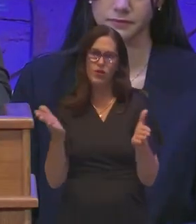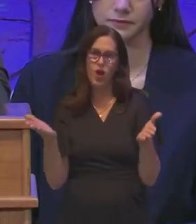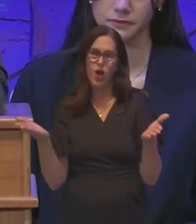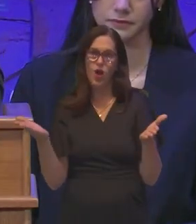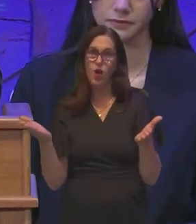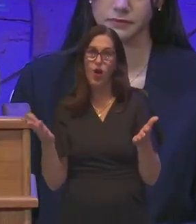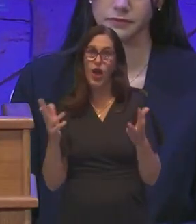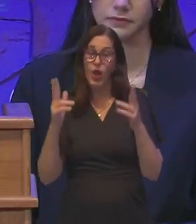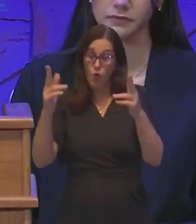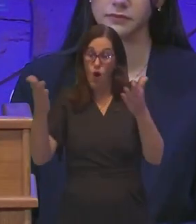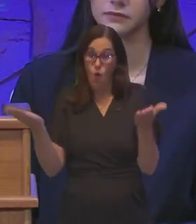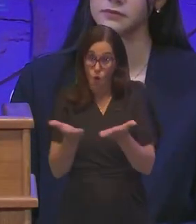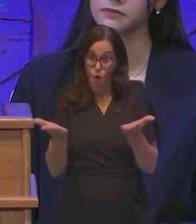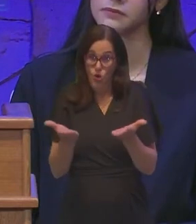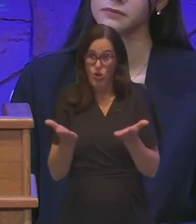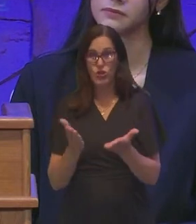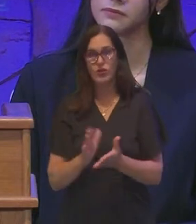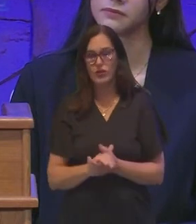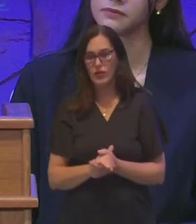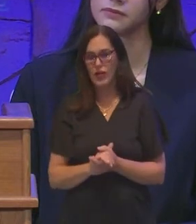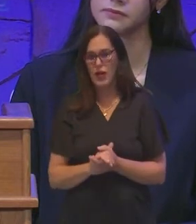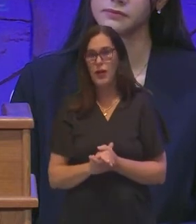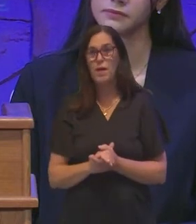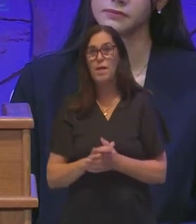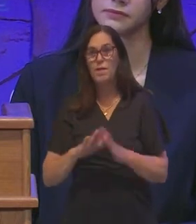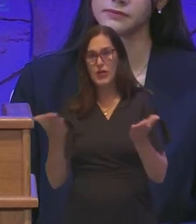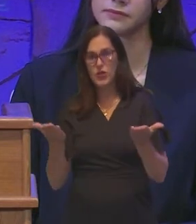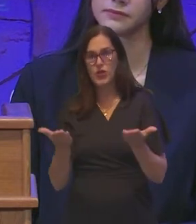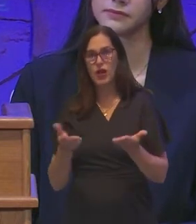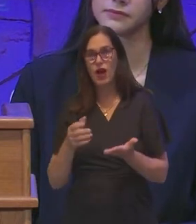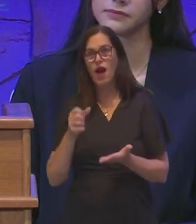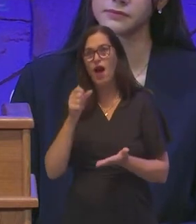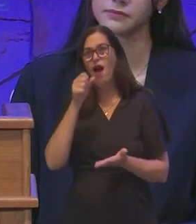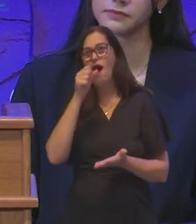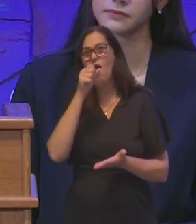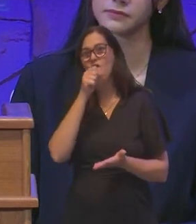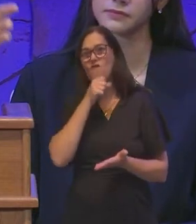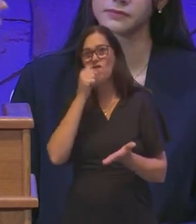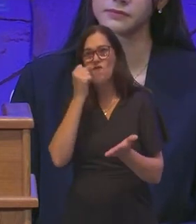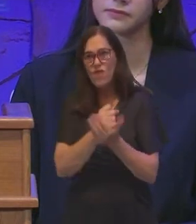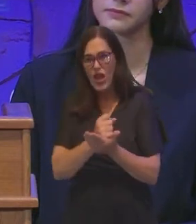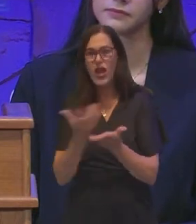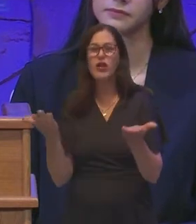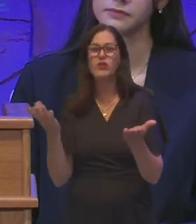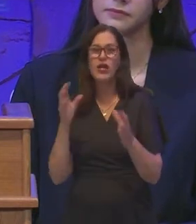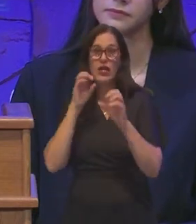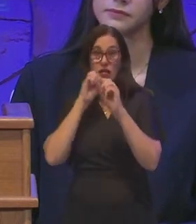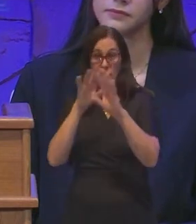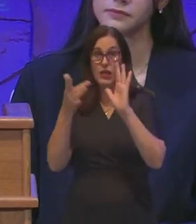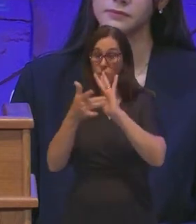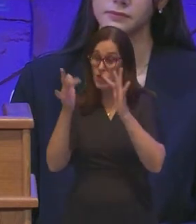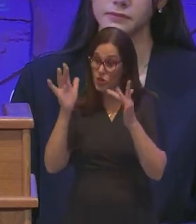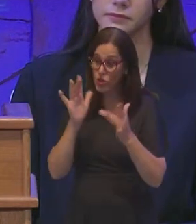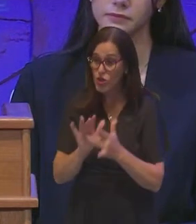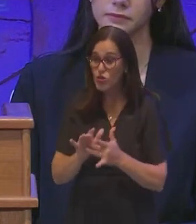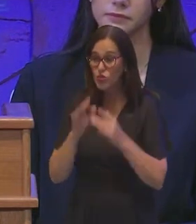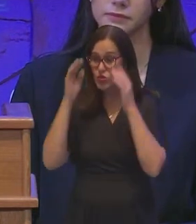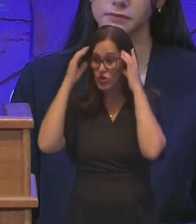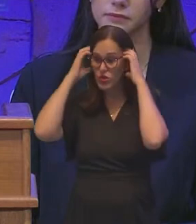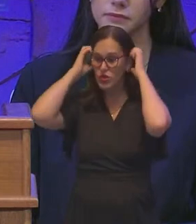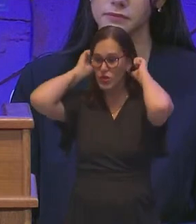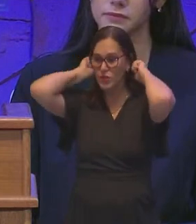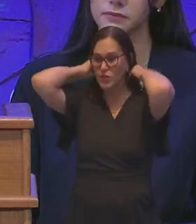nós temos, mas tinha a Escritura antiga, a Torá, os ensinamentos de Jesus, ainda que de